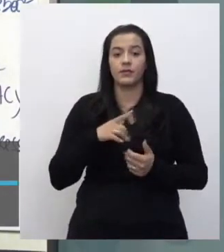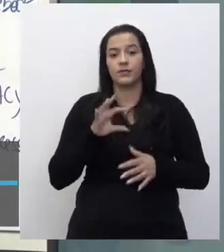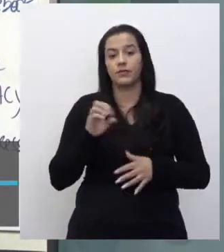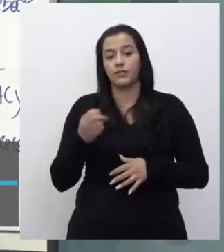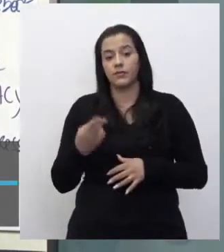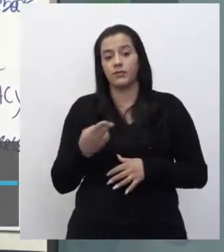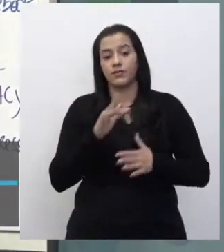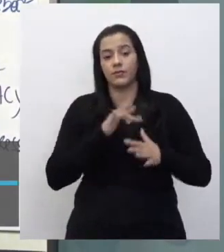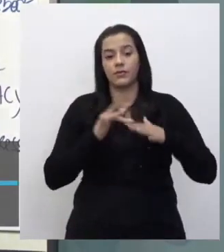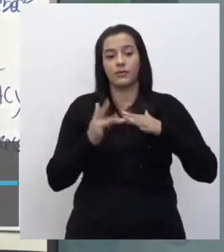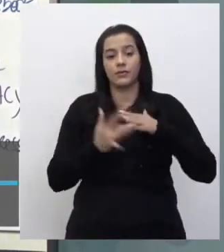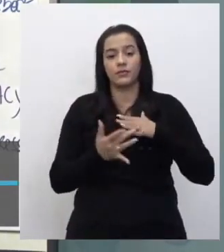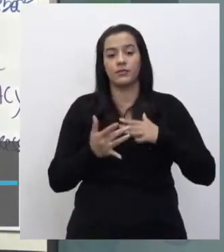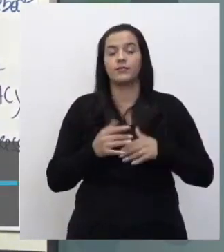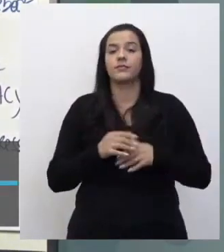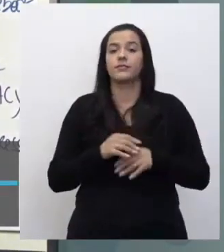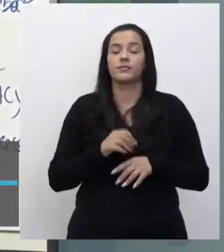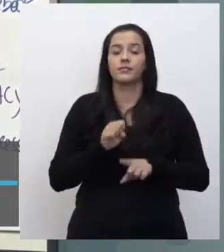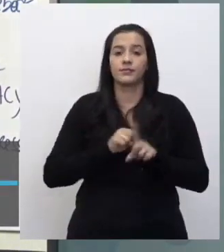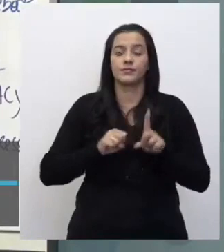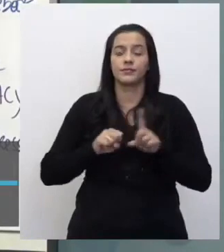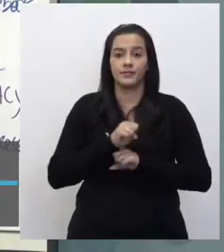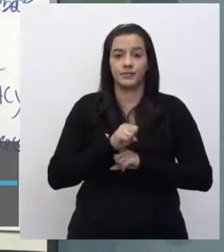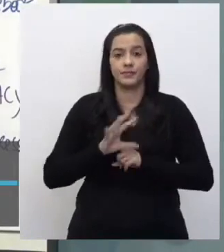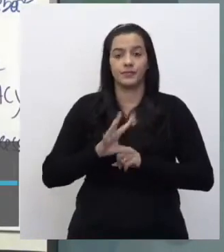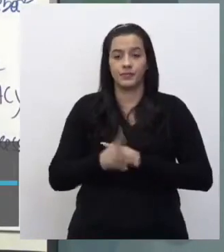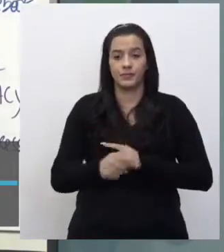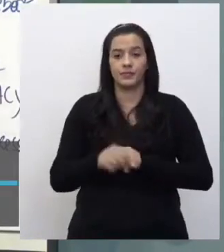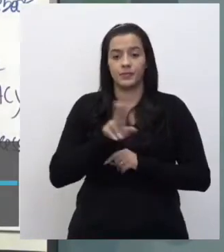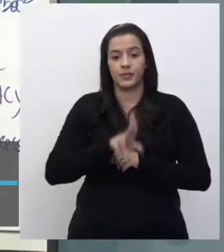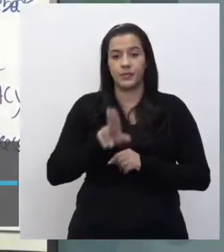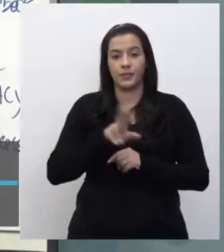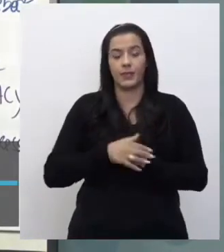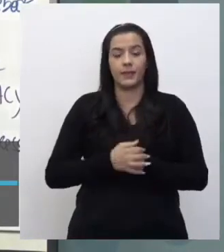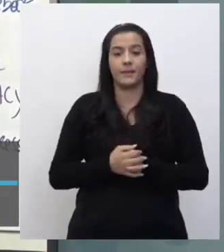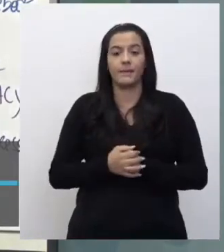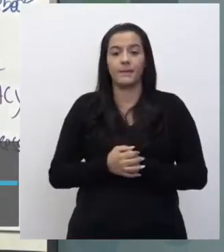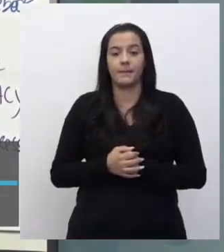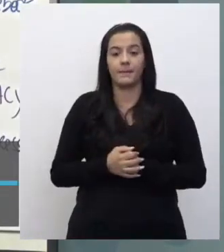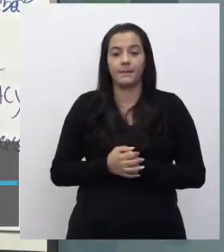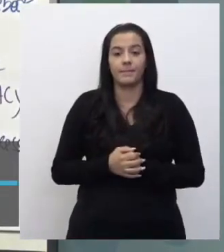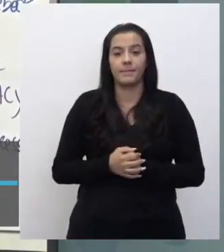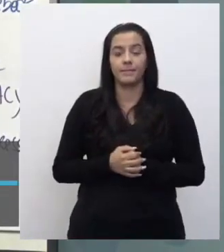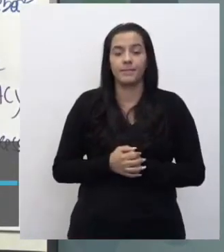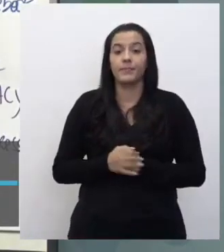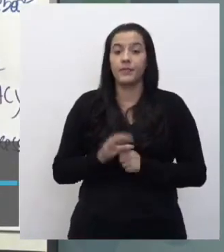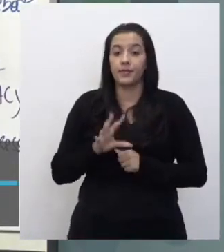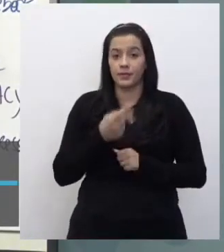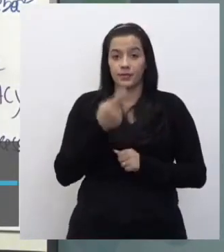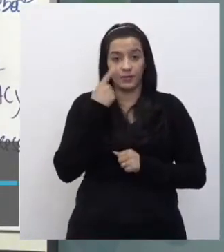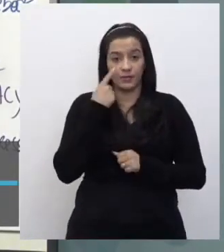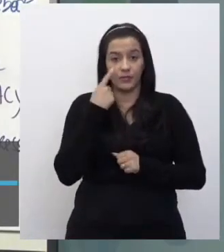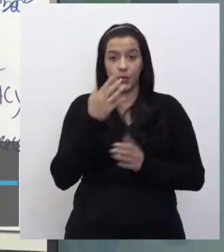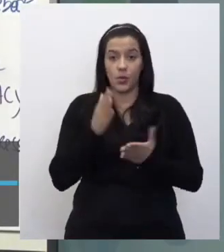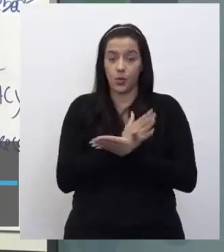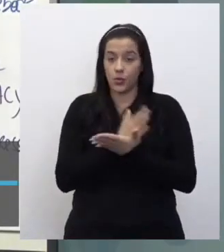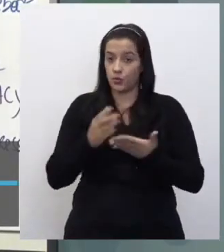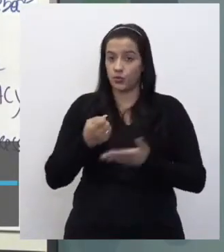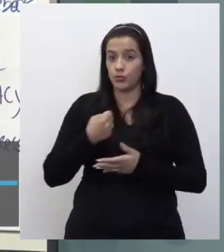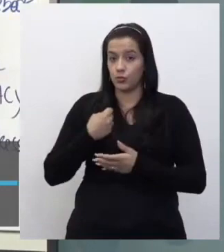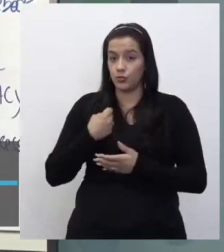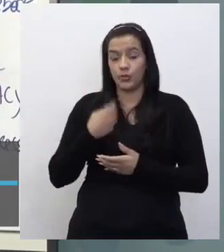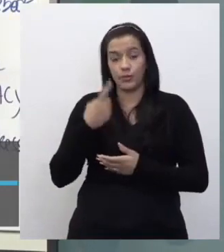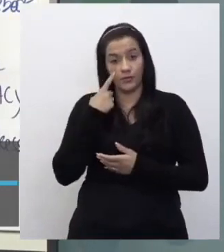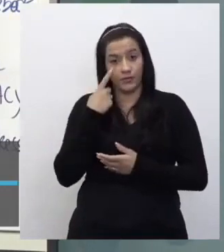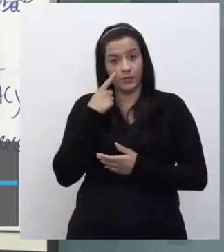social, a mídia social. Ok? Então, vocês perceberam, prestaram atenção em alguns números e agora vamos ver se a memória de vocês é